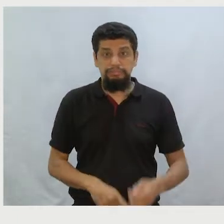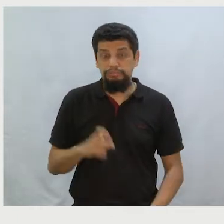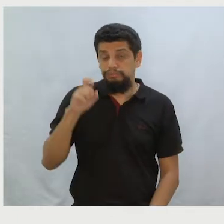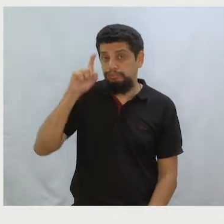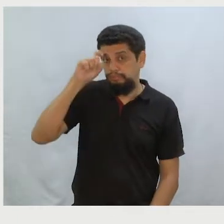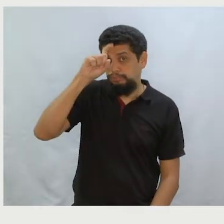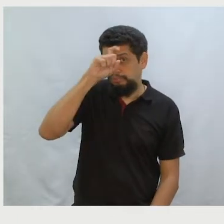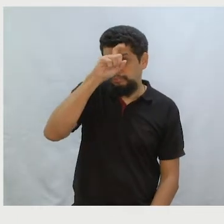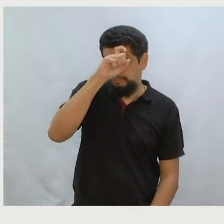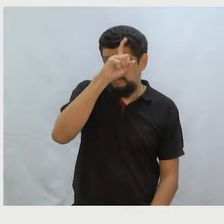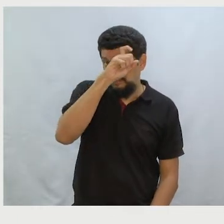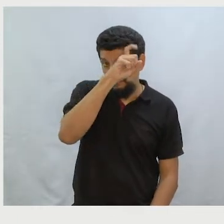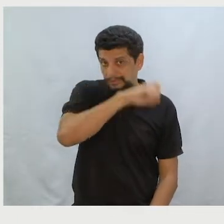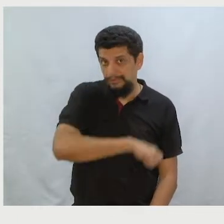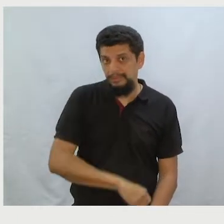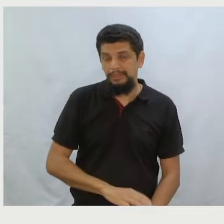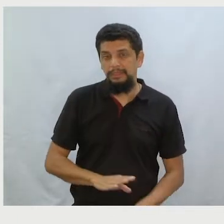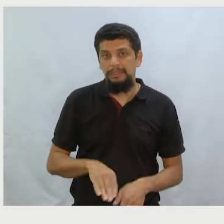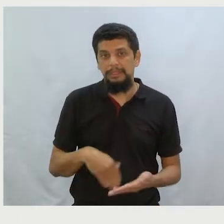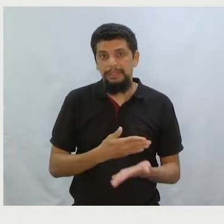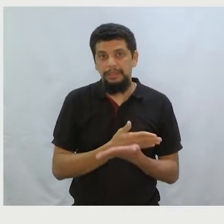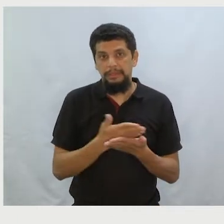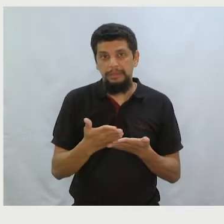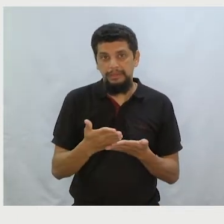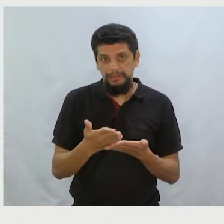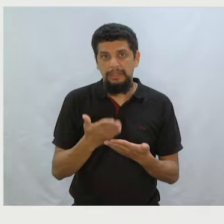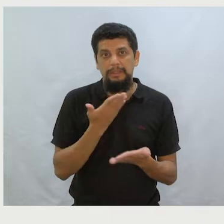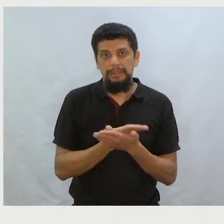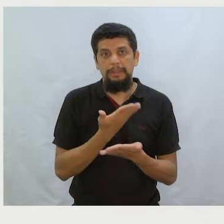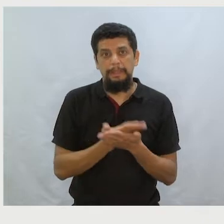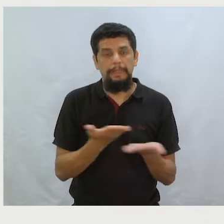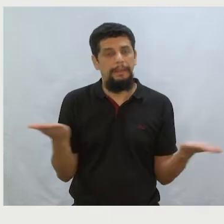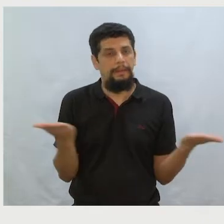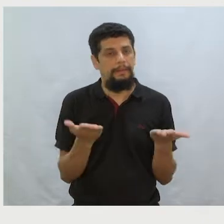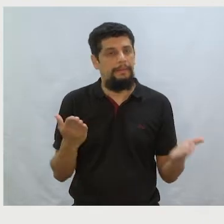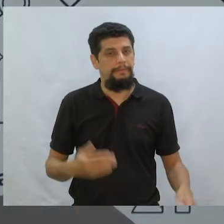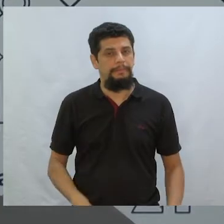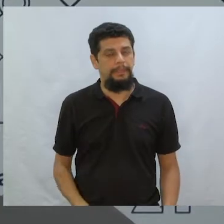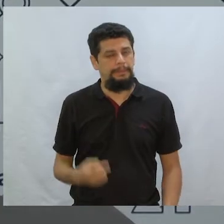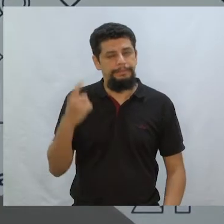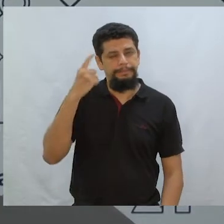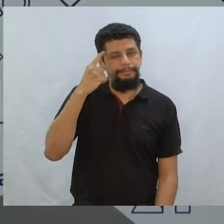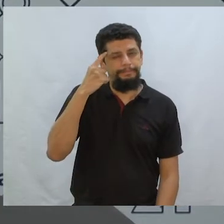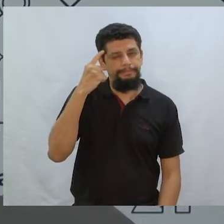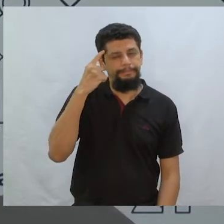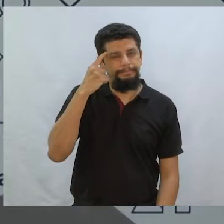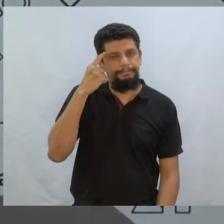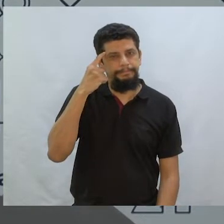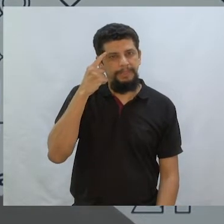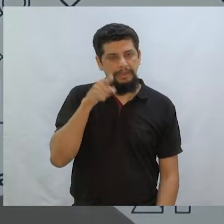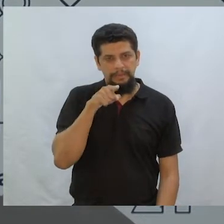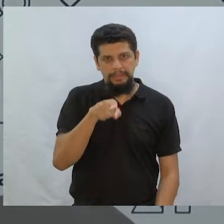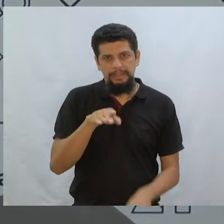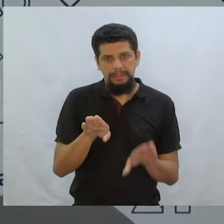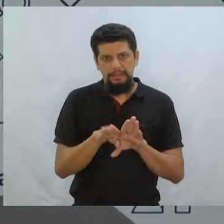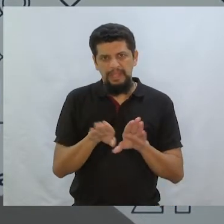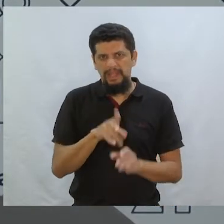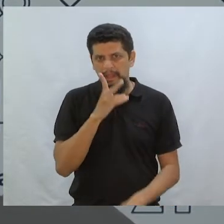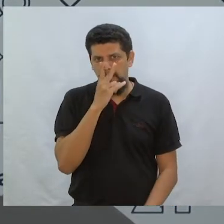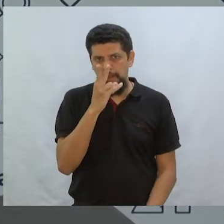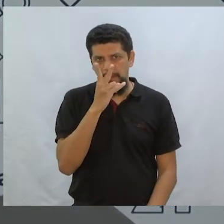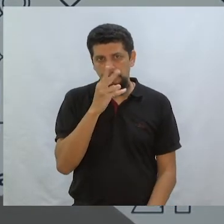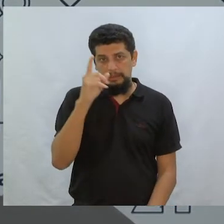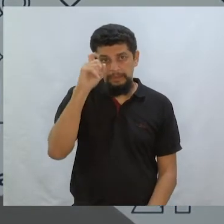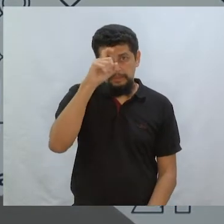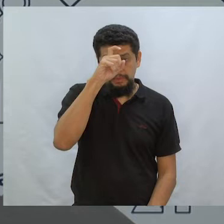tão difícil quanto começar as aulas agora a gente vai pensar um pouquinho você também acha